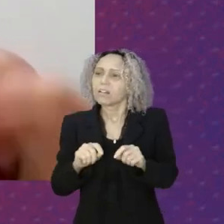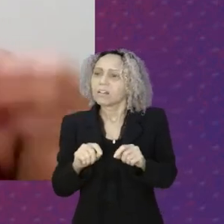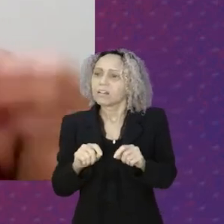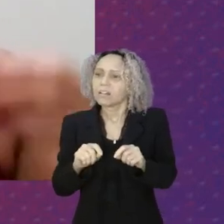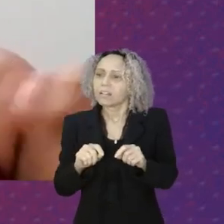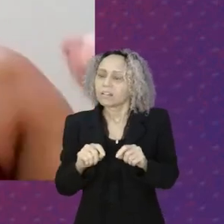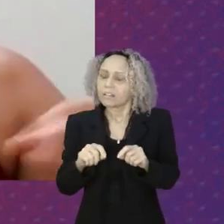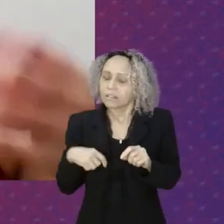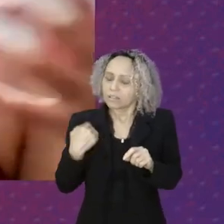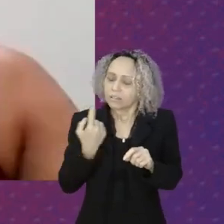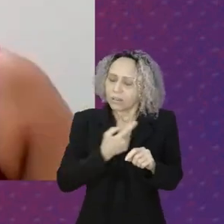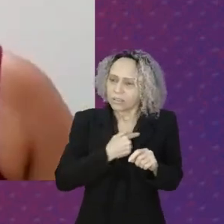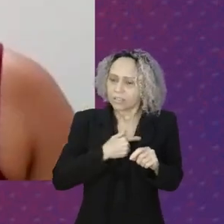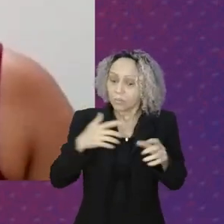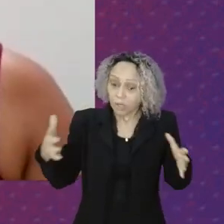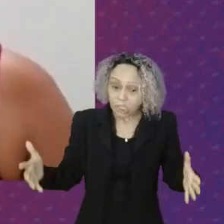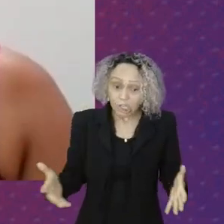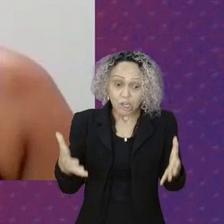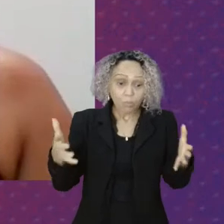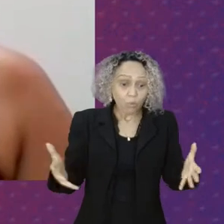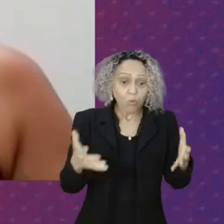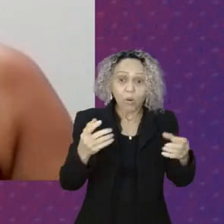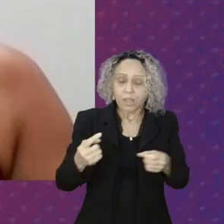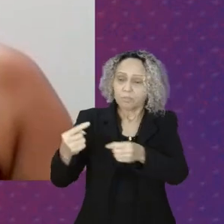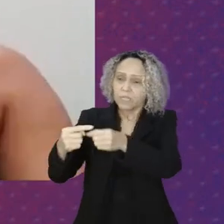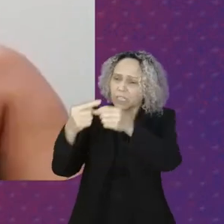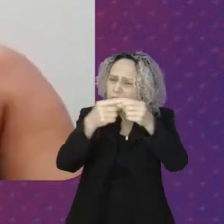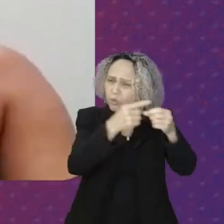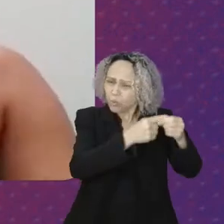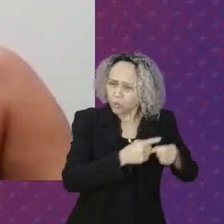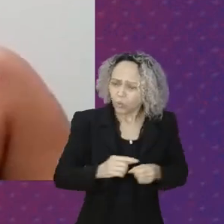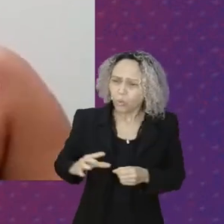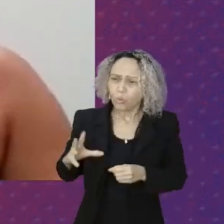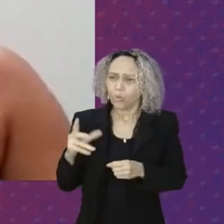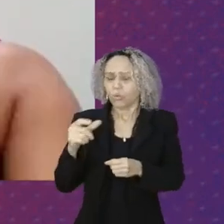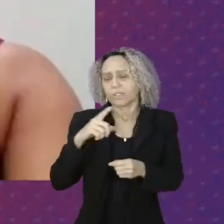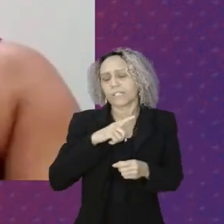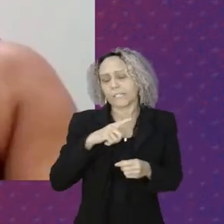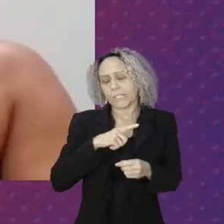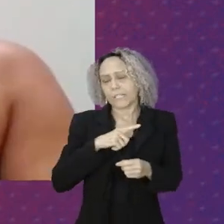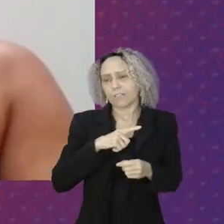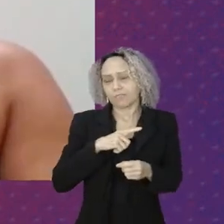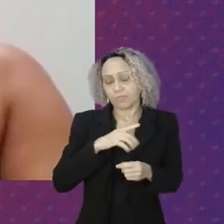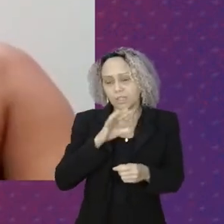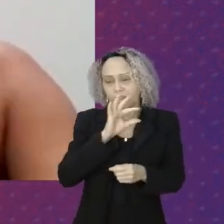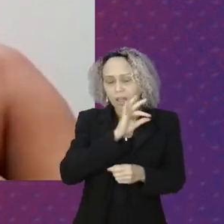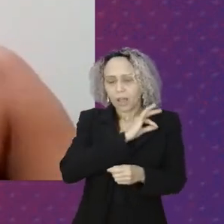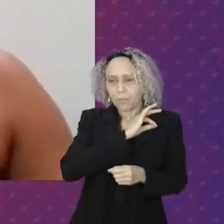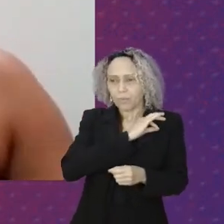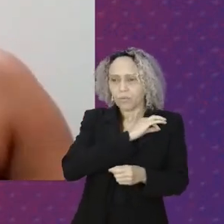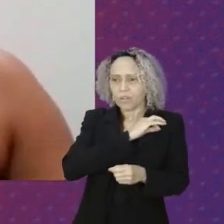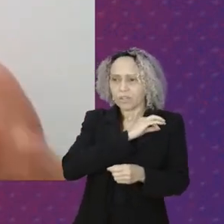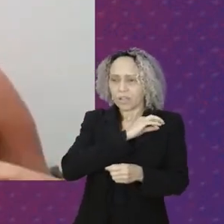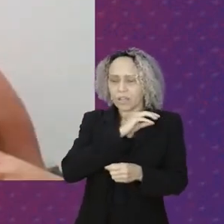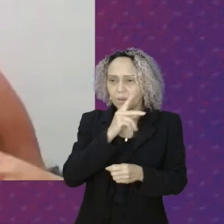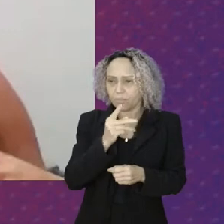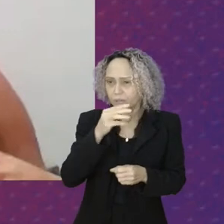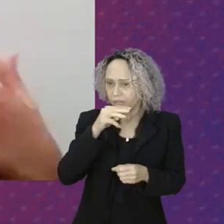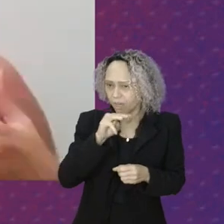e a gente está estimulando para que todas as cidades tenham, né? E tanto a Polícia Militar quanto a GCM faz um